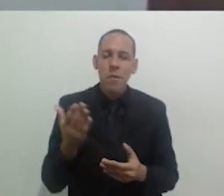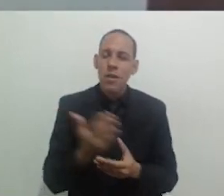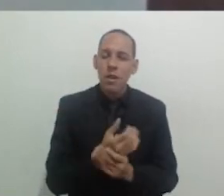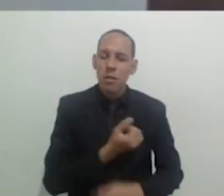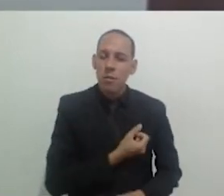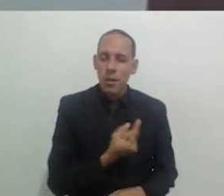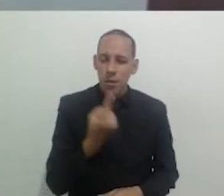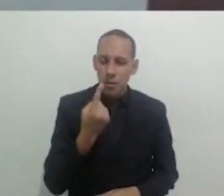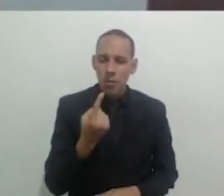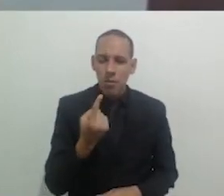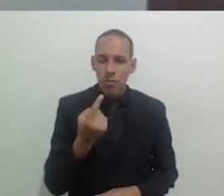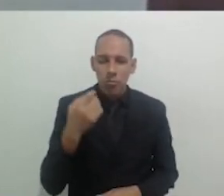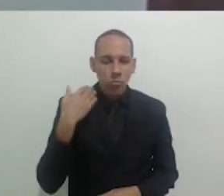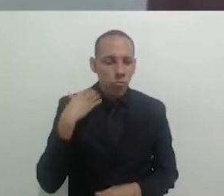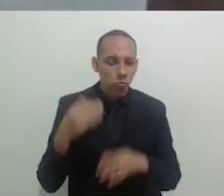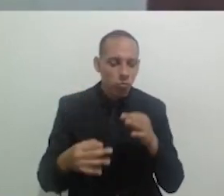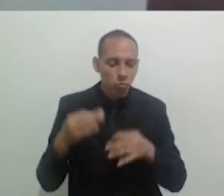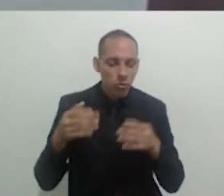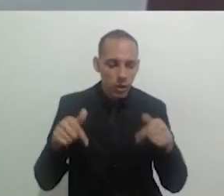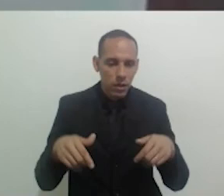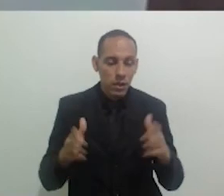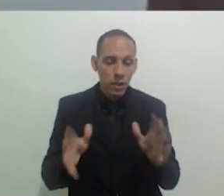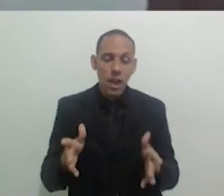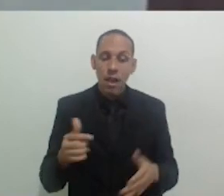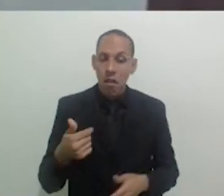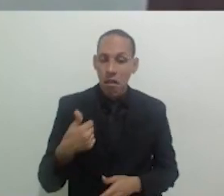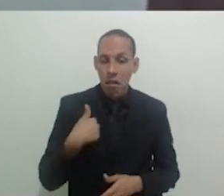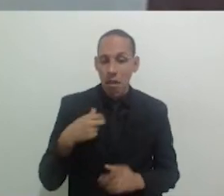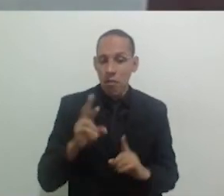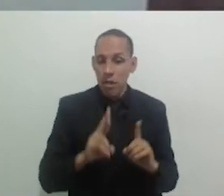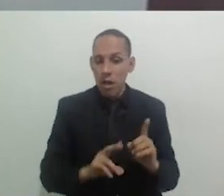se seria eu ou se o doutor Eduardo.